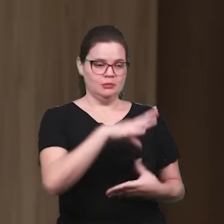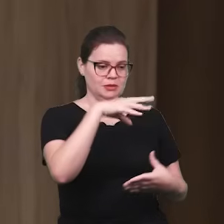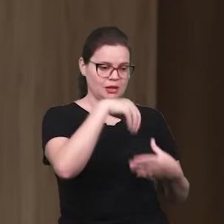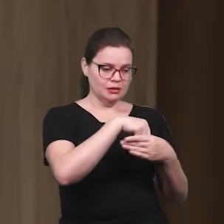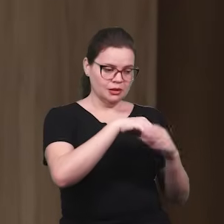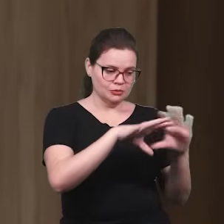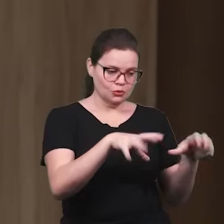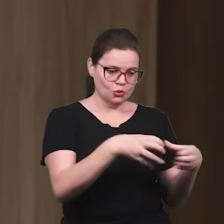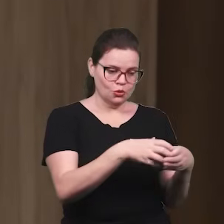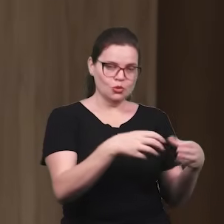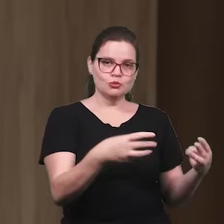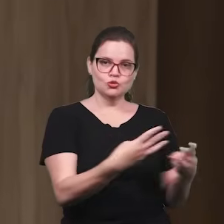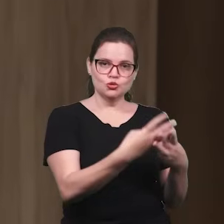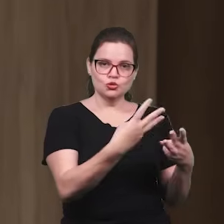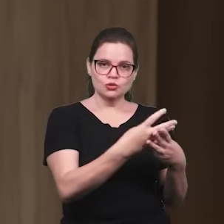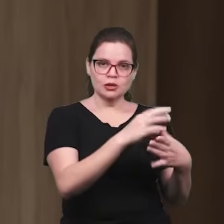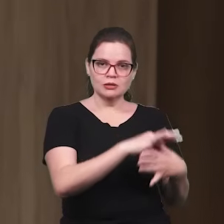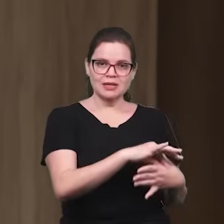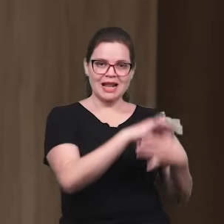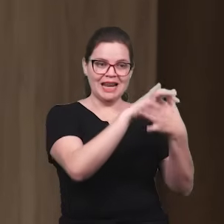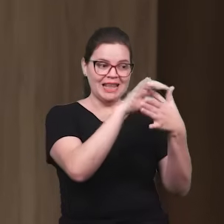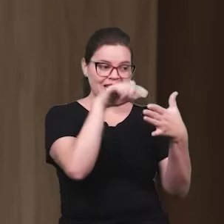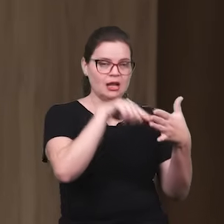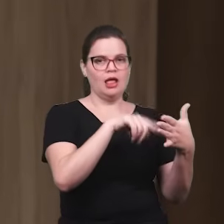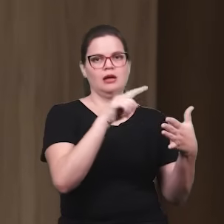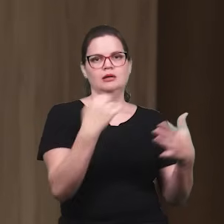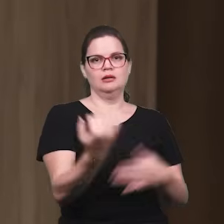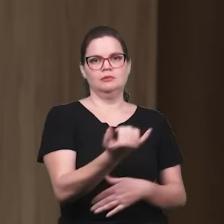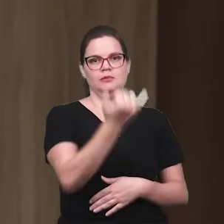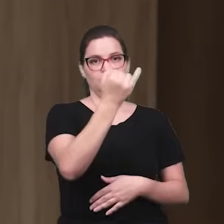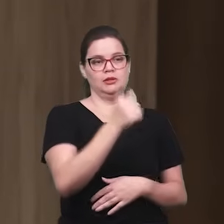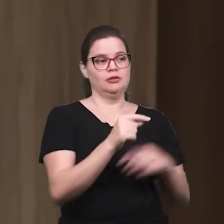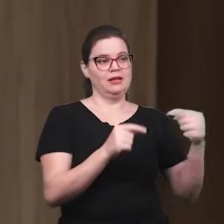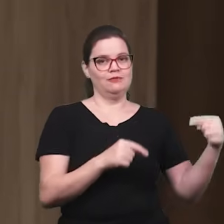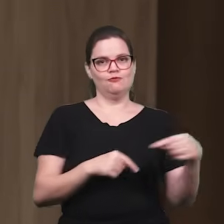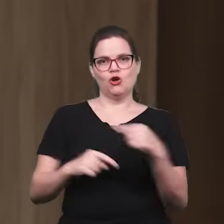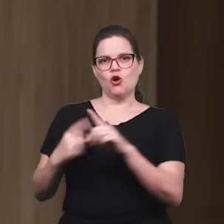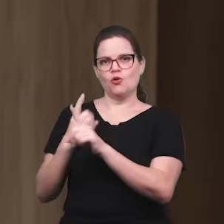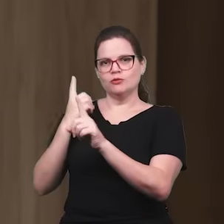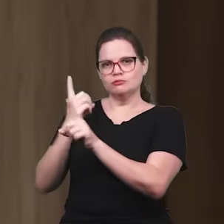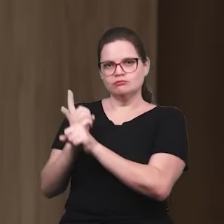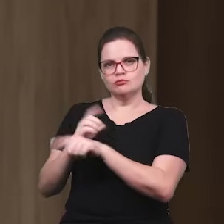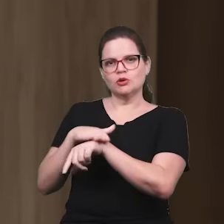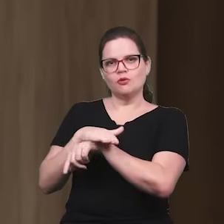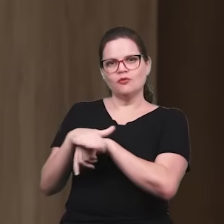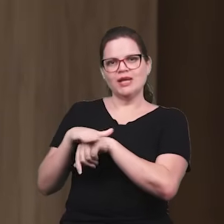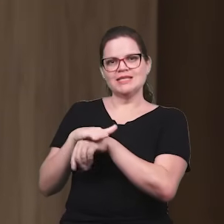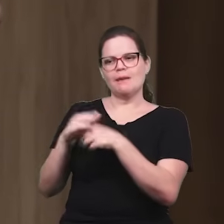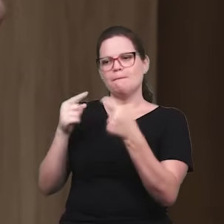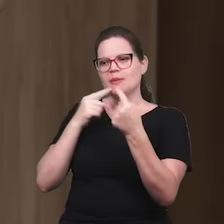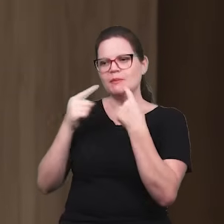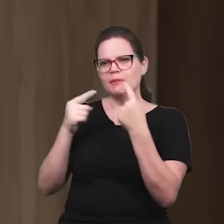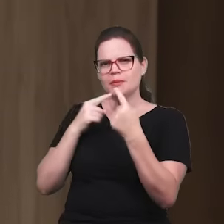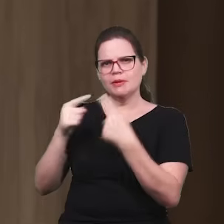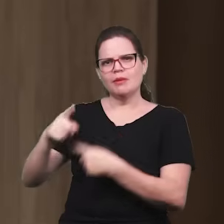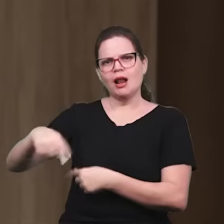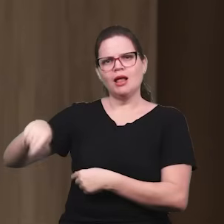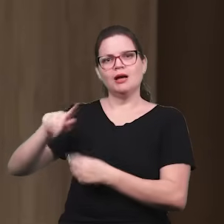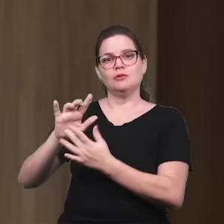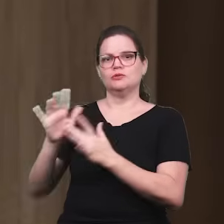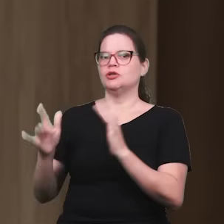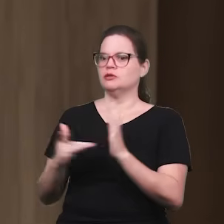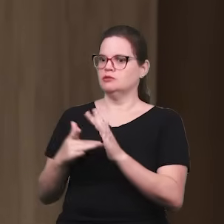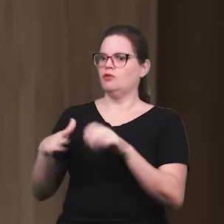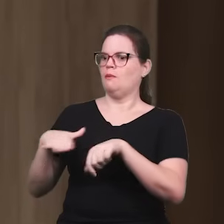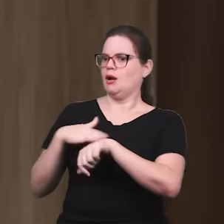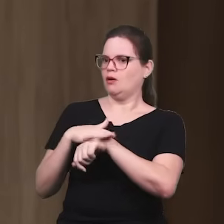o diálogo do Senhor Jesus com Nicodemos foi um diálogo elevado, não é?